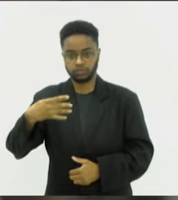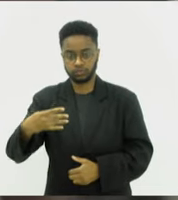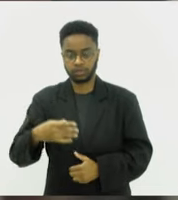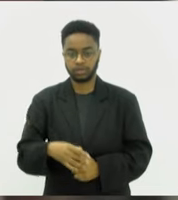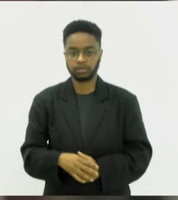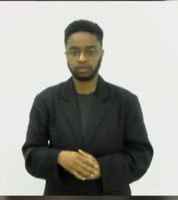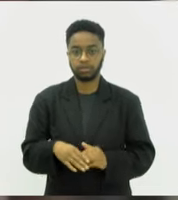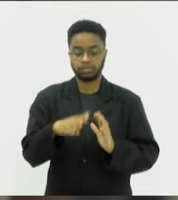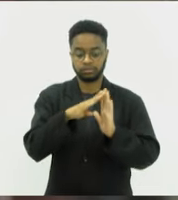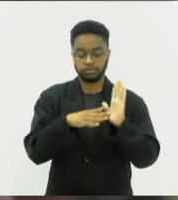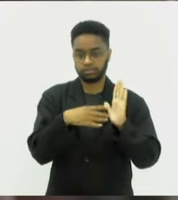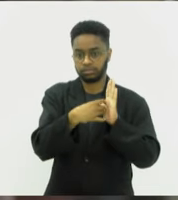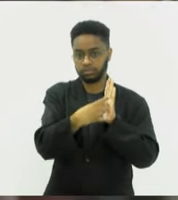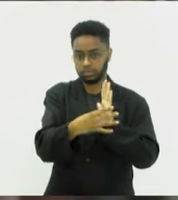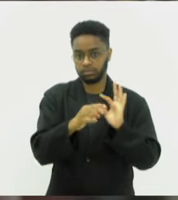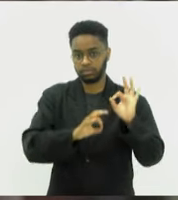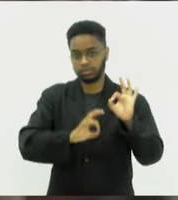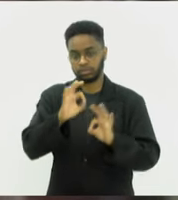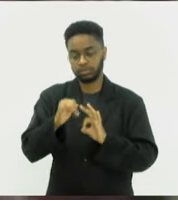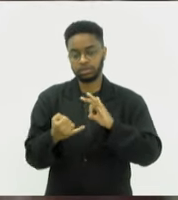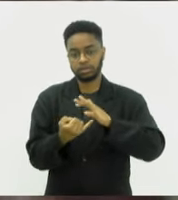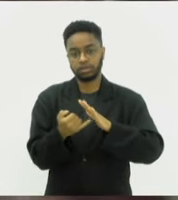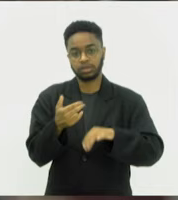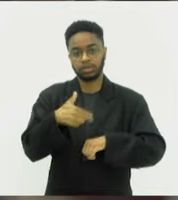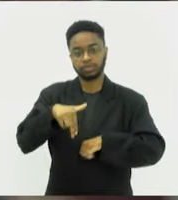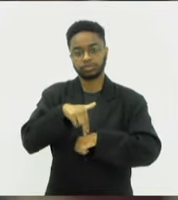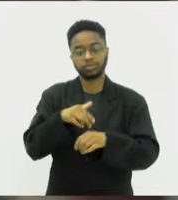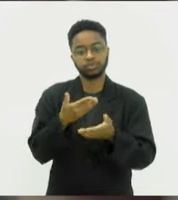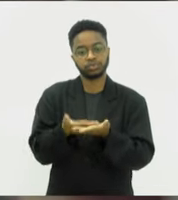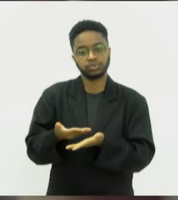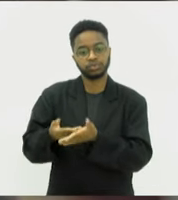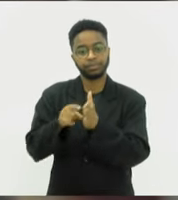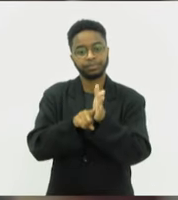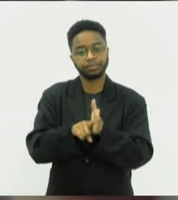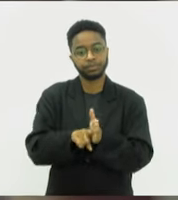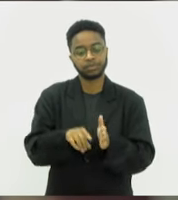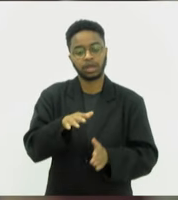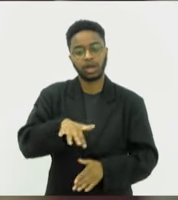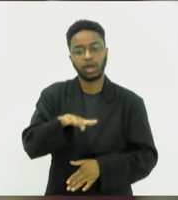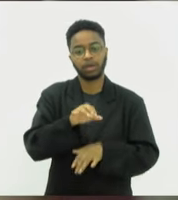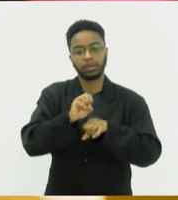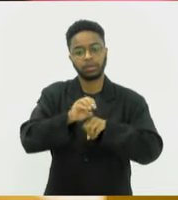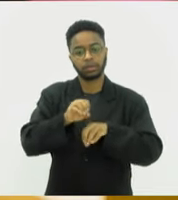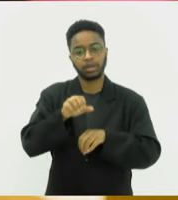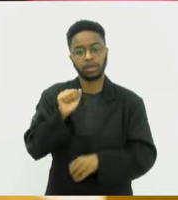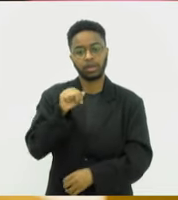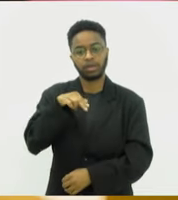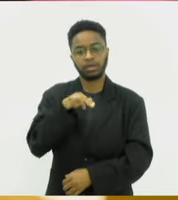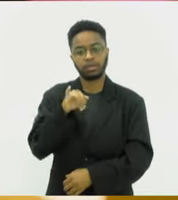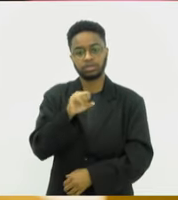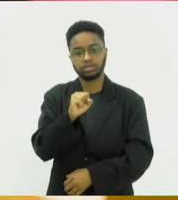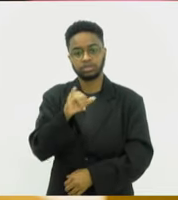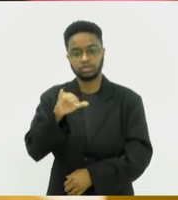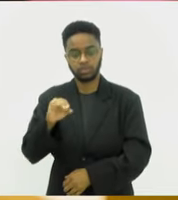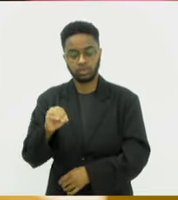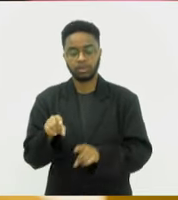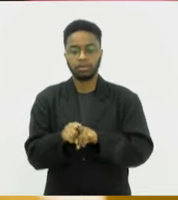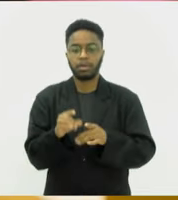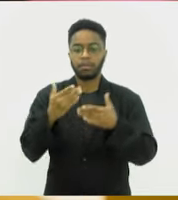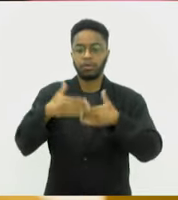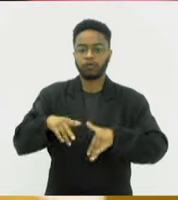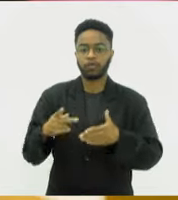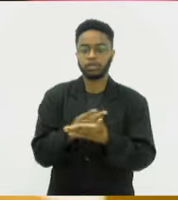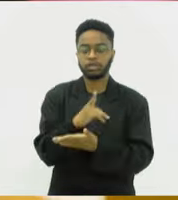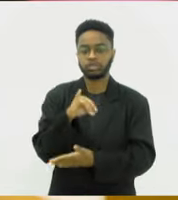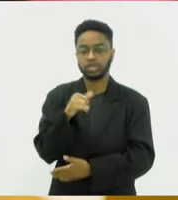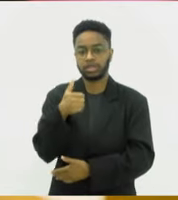O cronograma foi definido pelo Instituto Nacional de Estudos e Pesquisas Educacionais Anísio Teixeira e as provas serão aplicadas nos dias 3